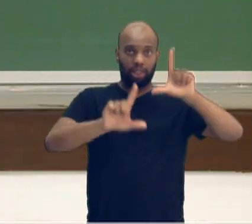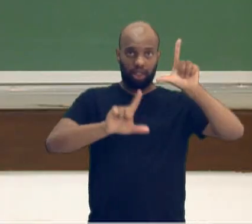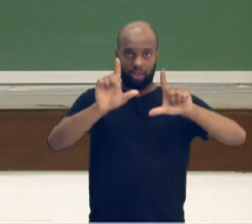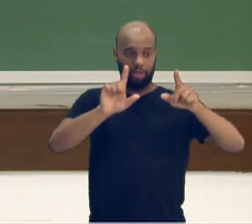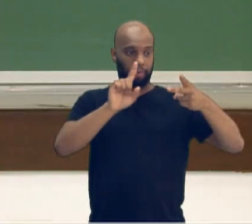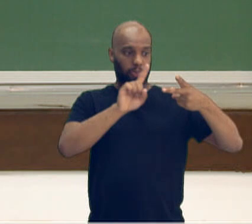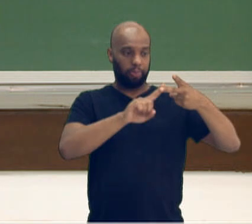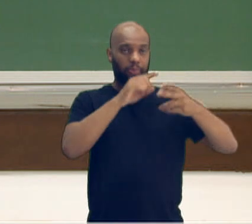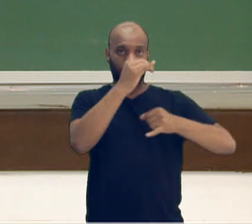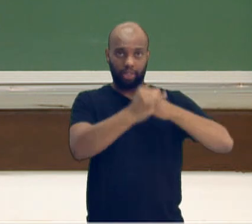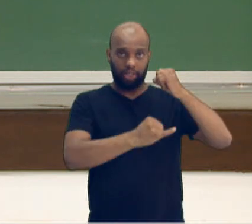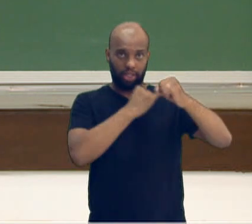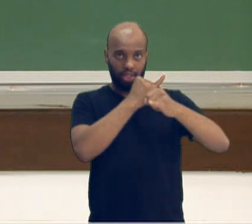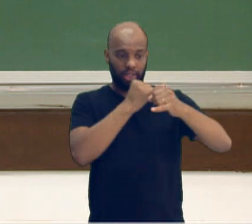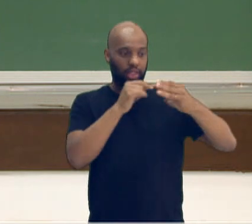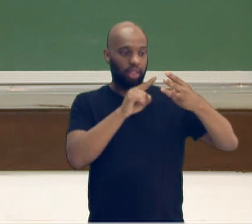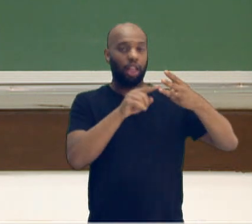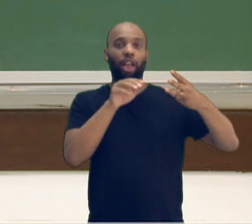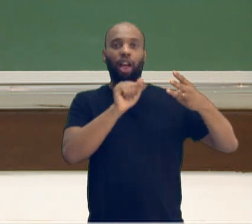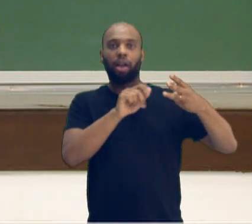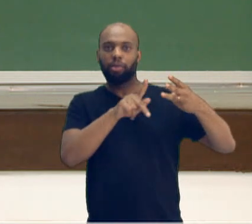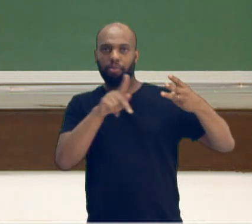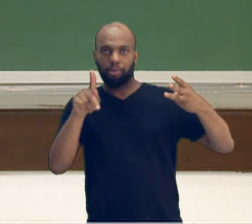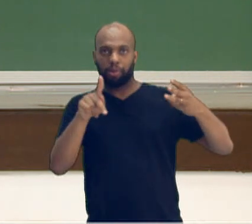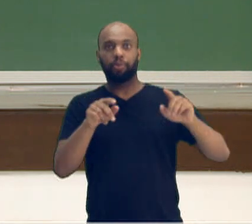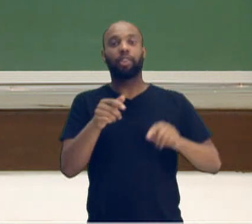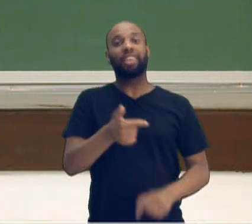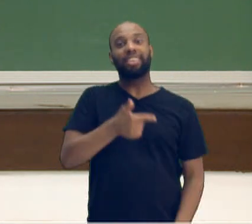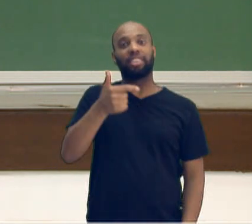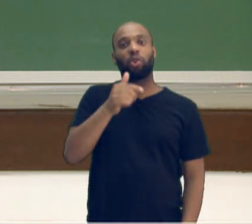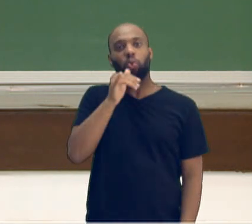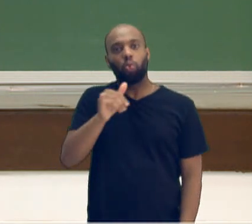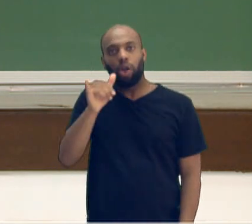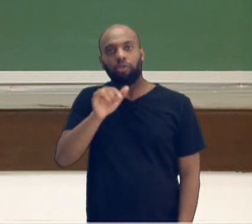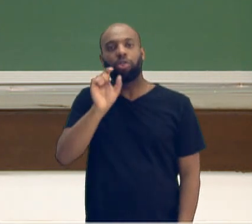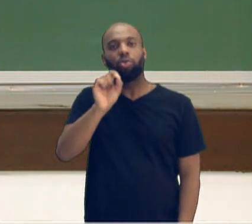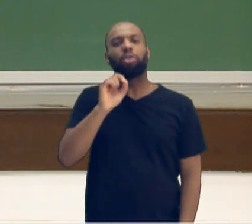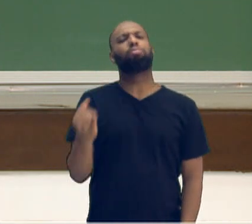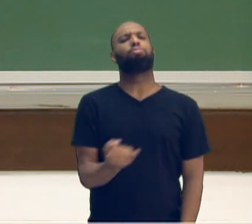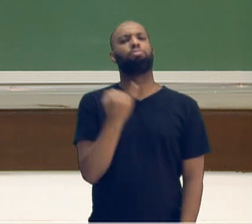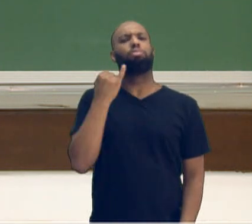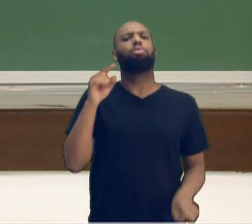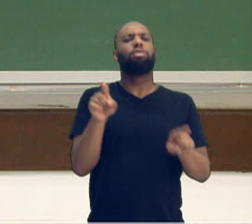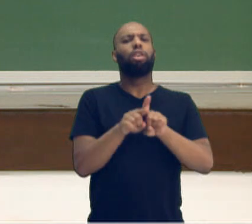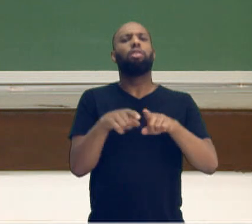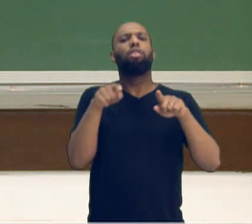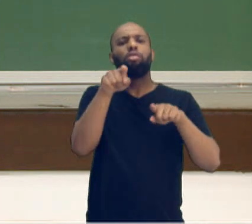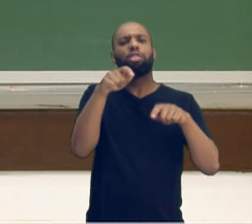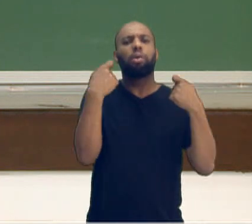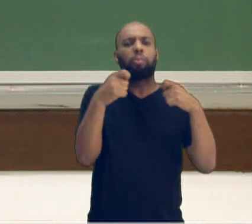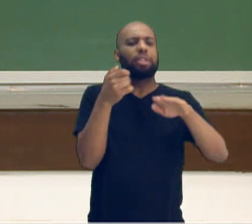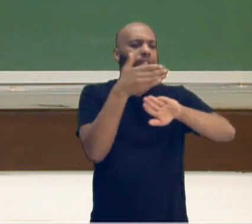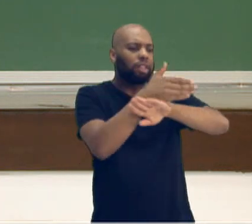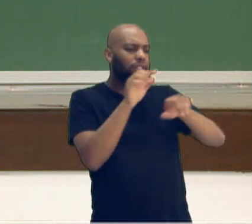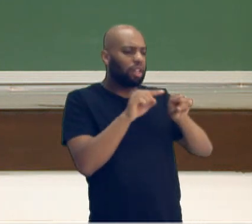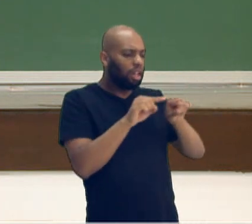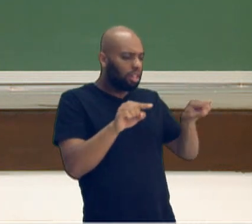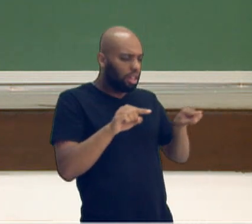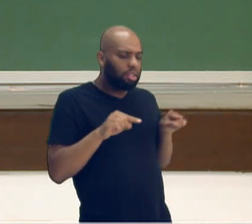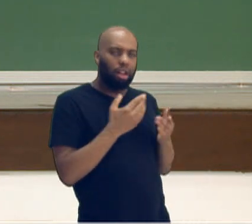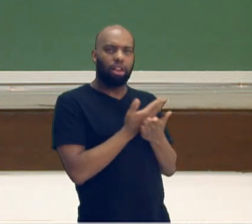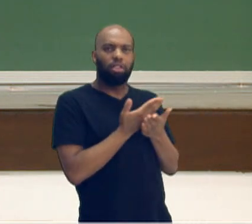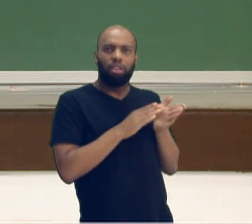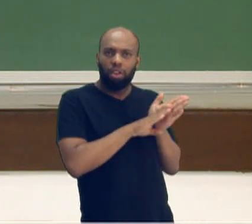aberta, na internet e no aplicativo. E o segundo recadinho, que é bastante importante, é que vocês acessem o Classroom